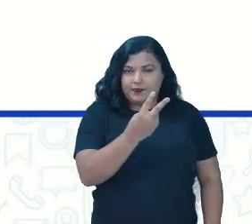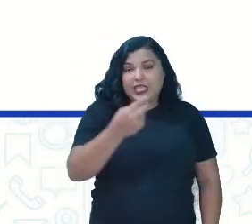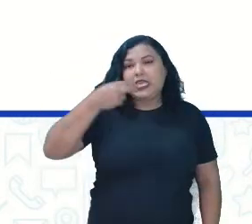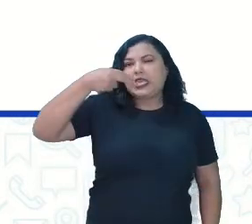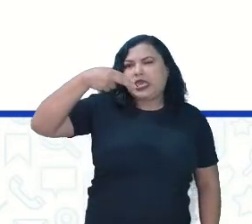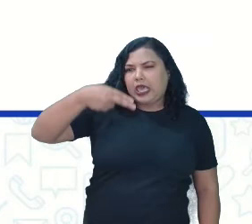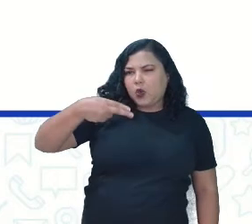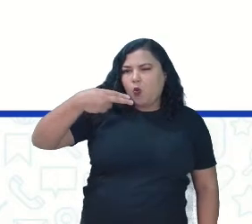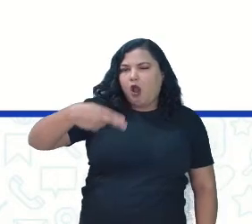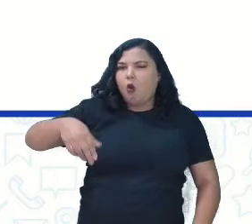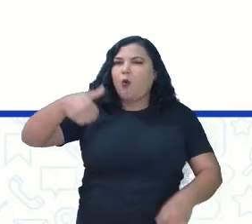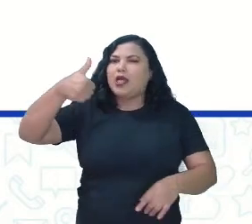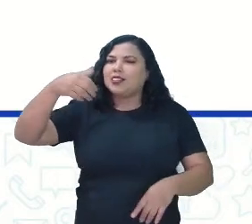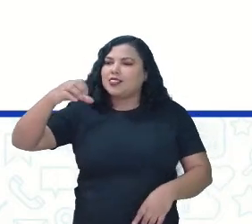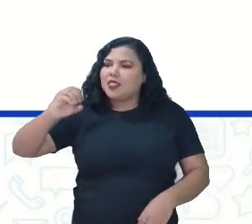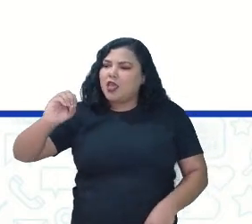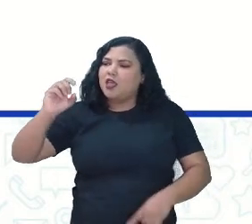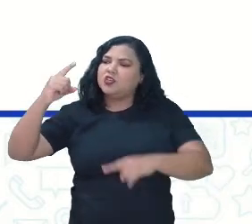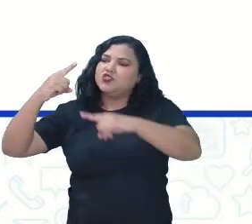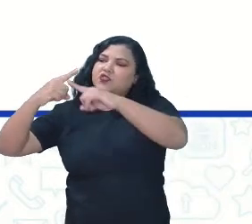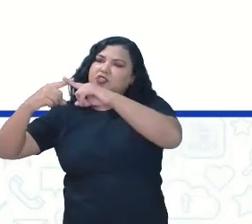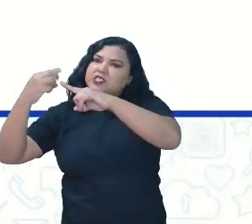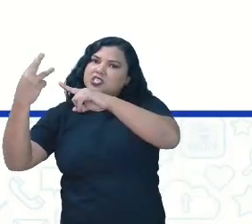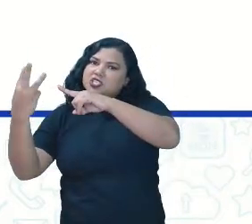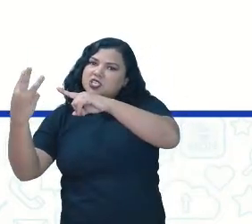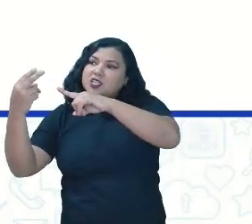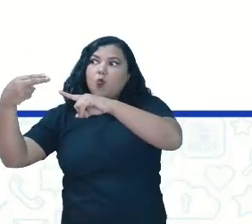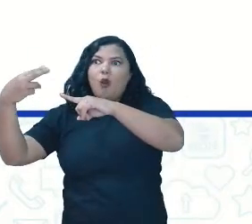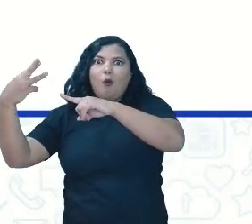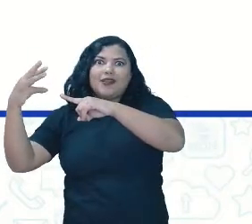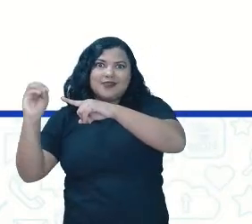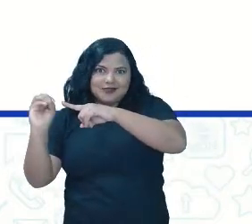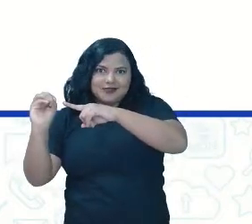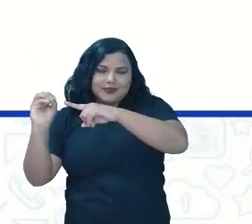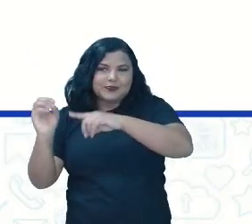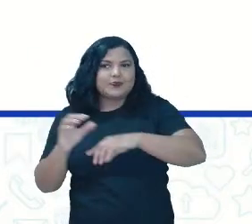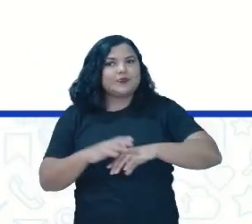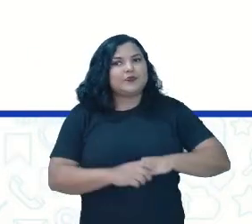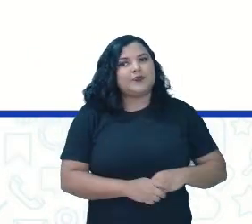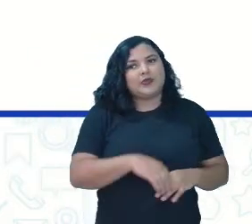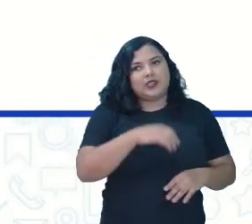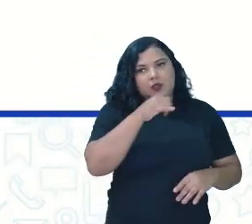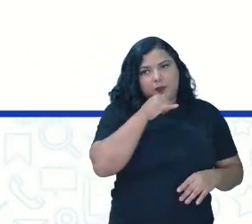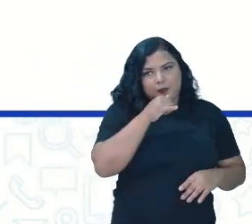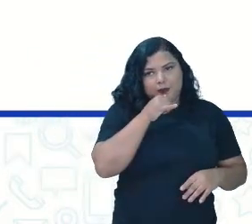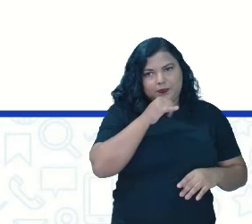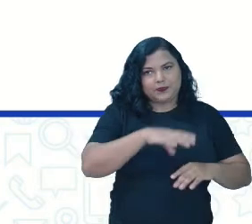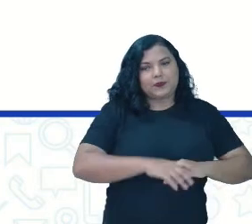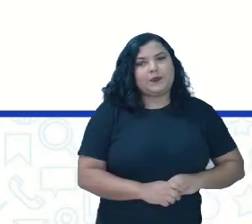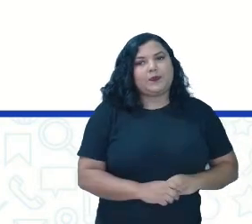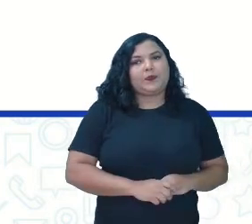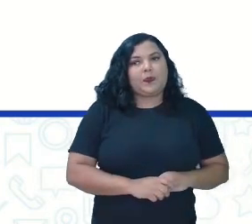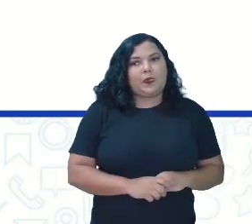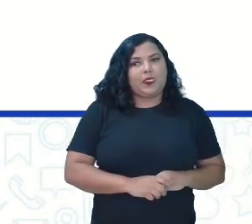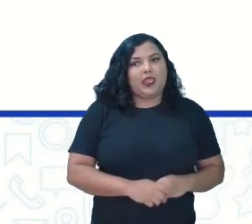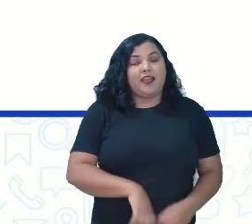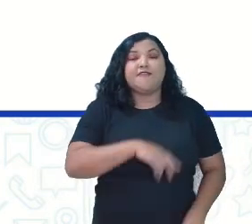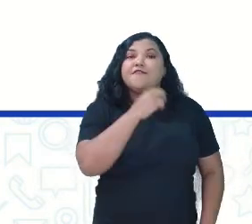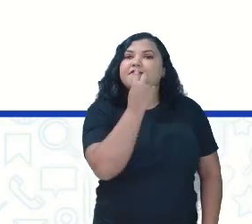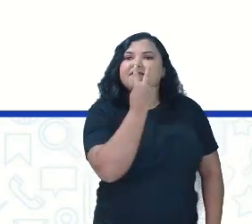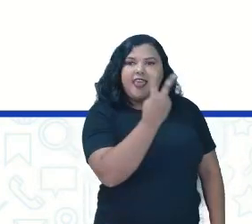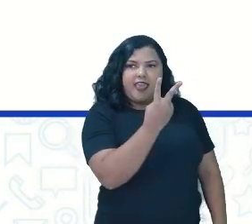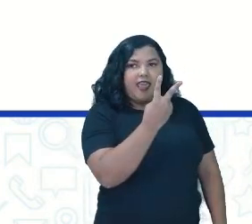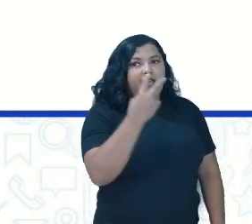certo? Então, ó, 30 vezes alguma coisa tem que ser igual a 30, tá?